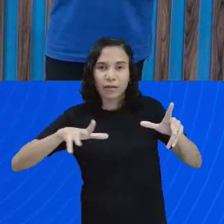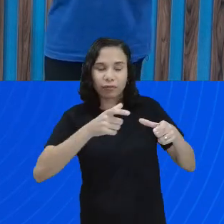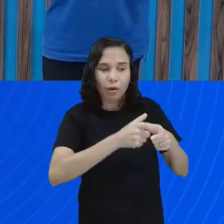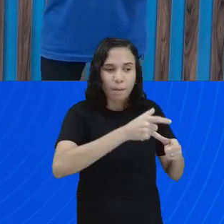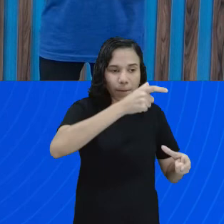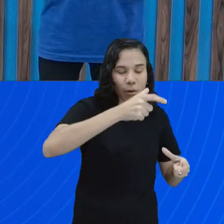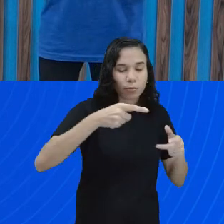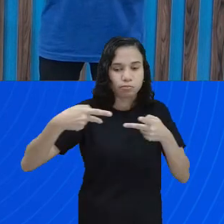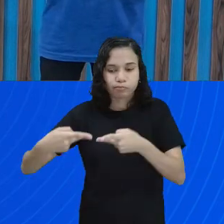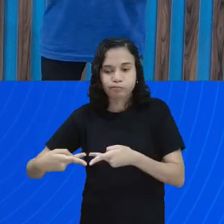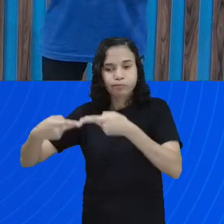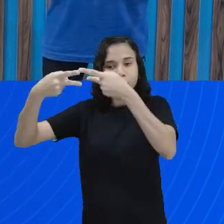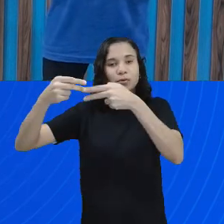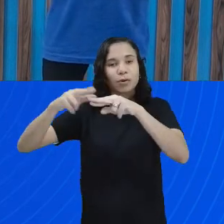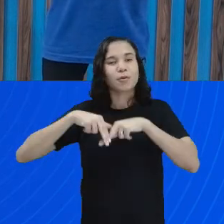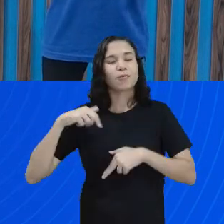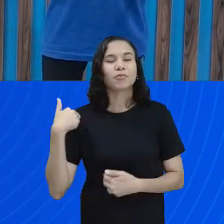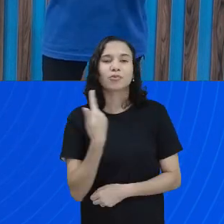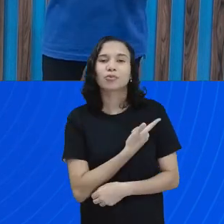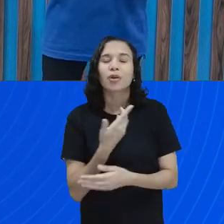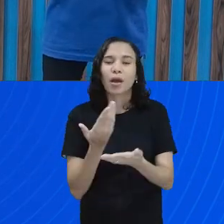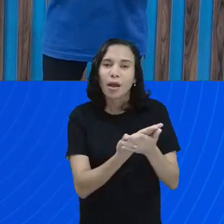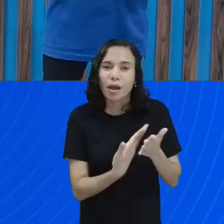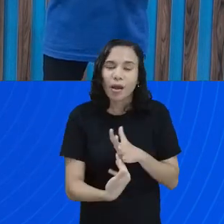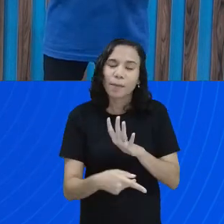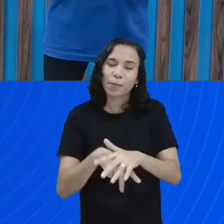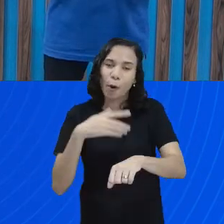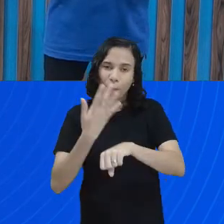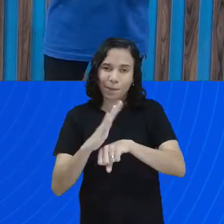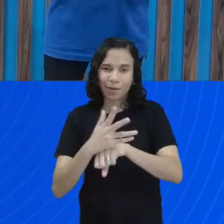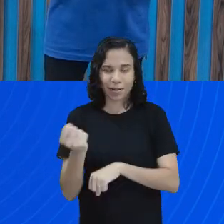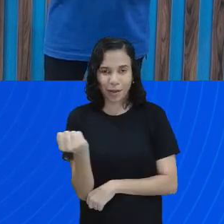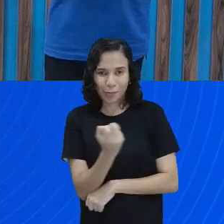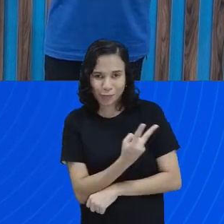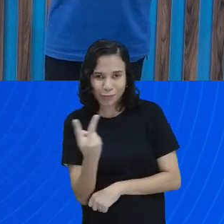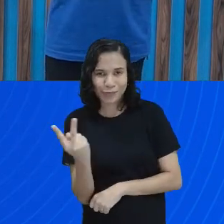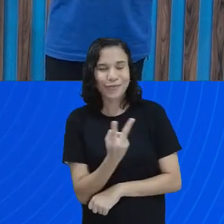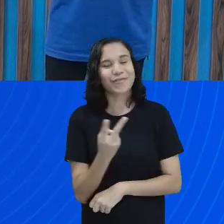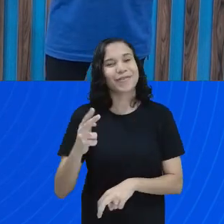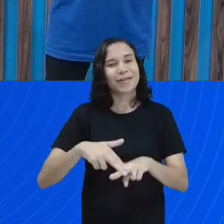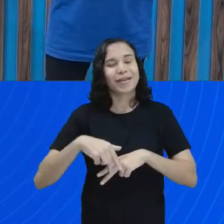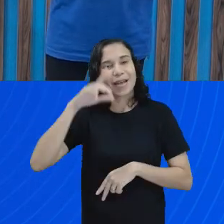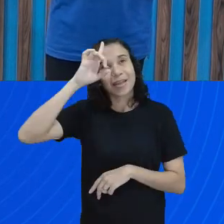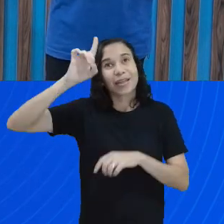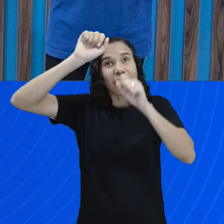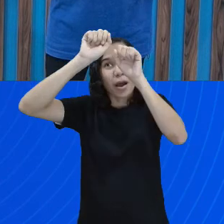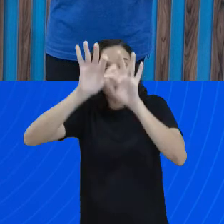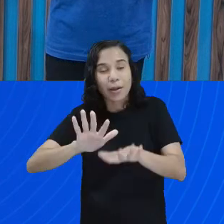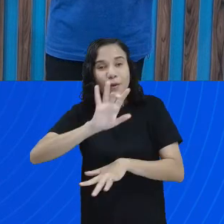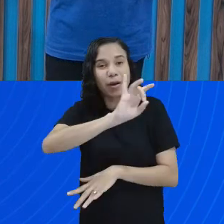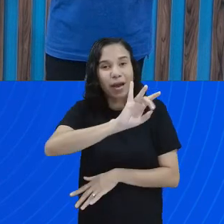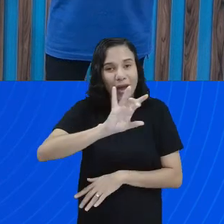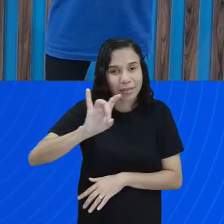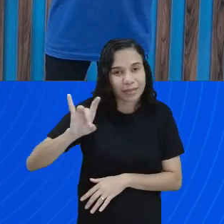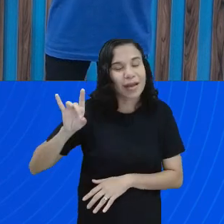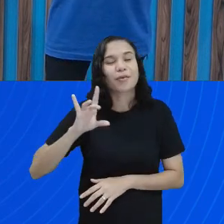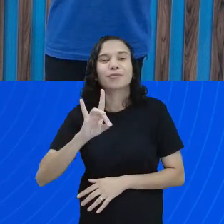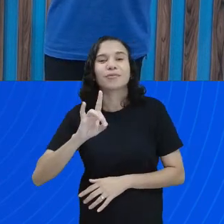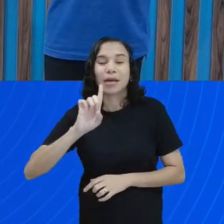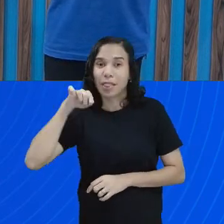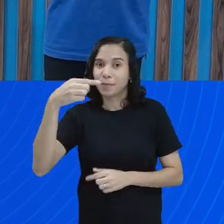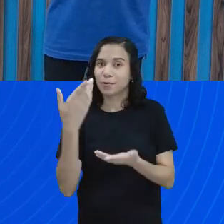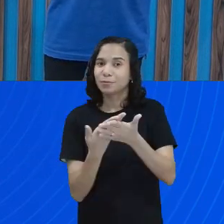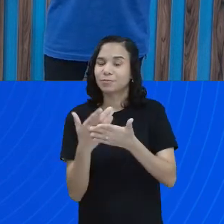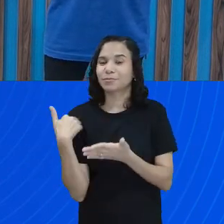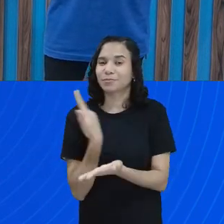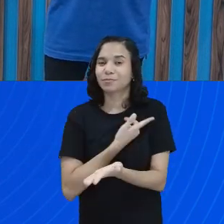para prisma e a parte que é padrão, que é comum a cada um deles. E que Papai do Céu abençoe cada um de vocês. E próxima aula a gente